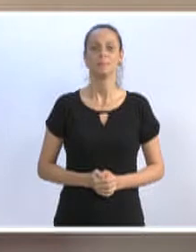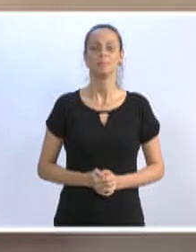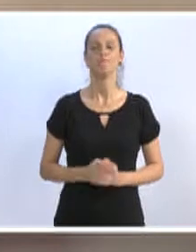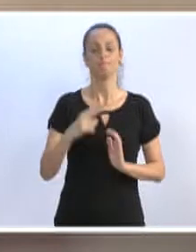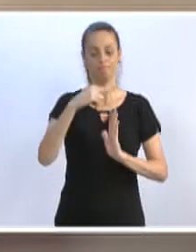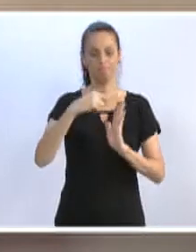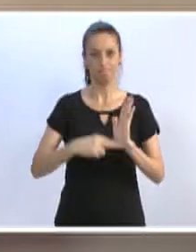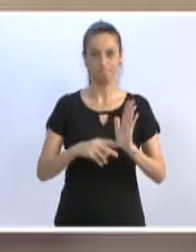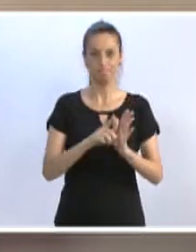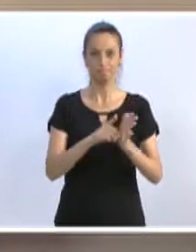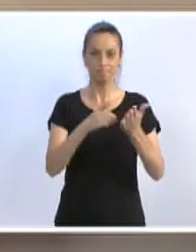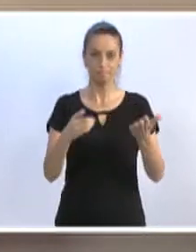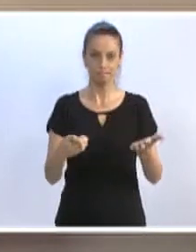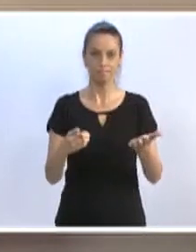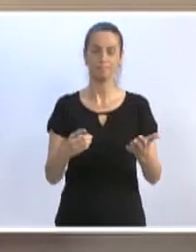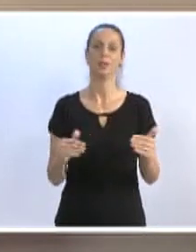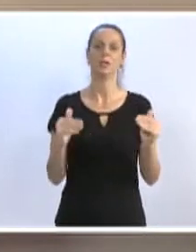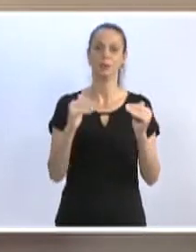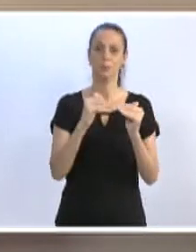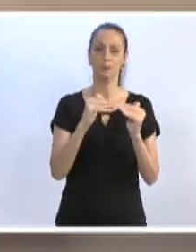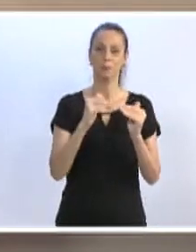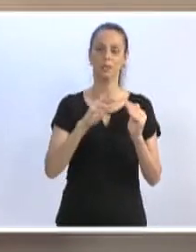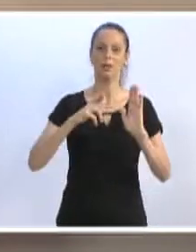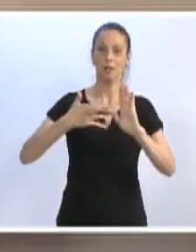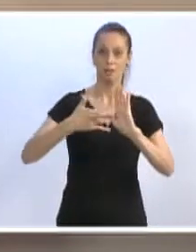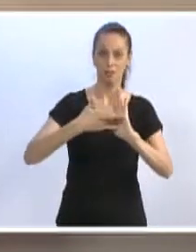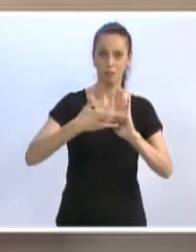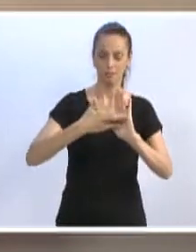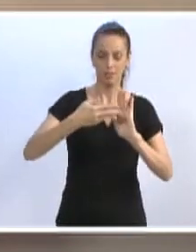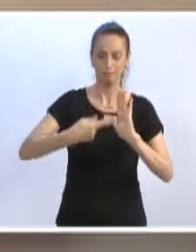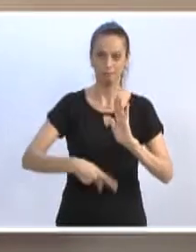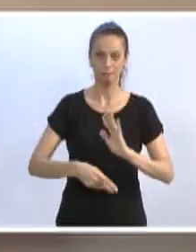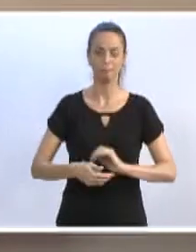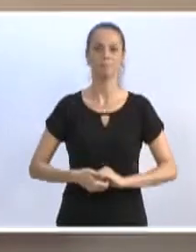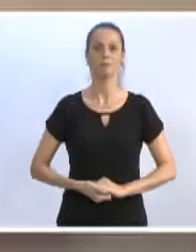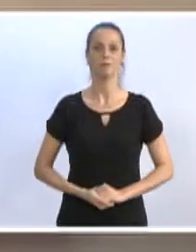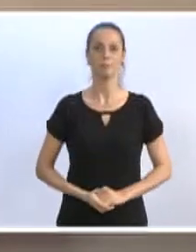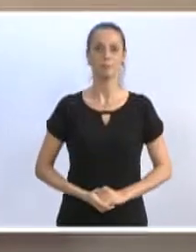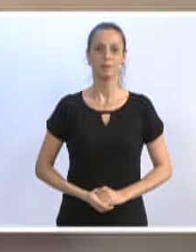a leitura bíblica de acordo com o nosso regimento interno.